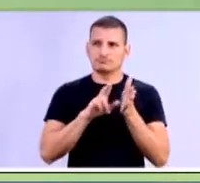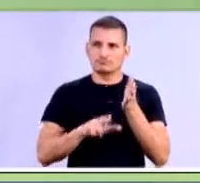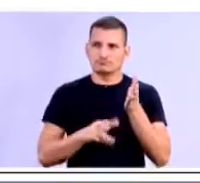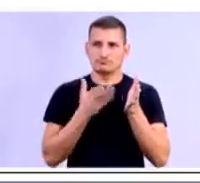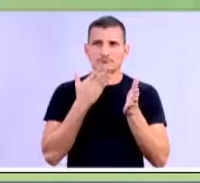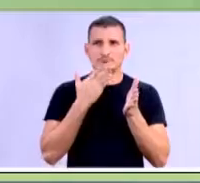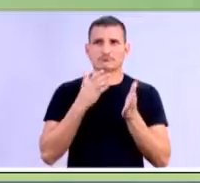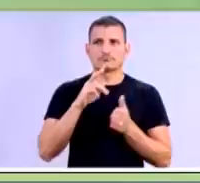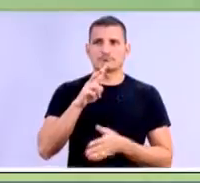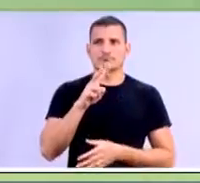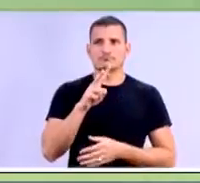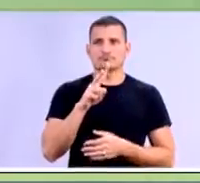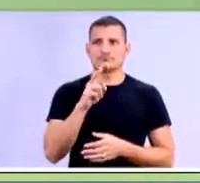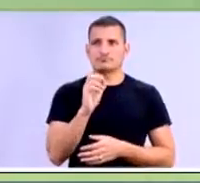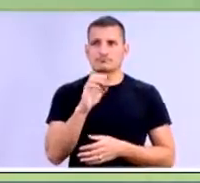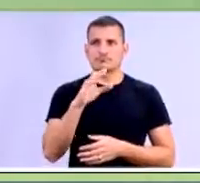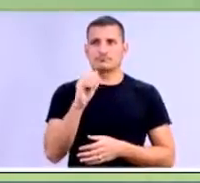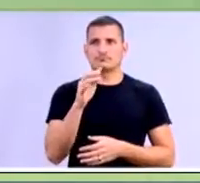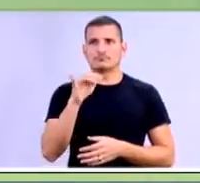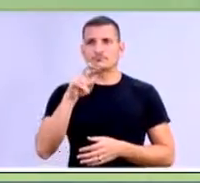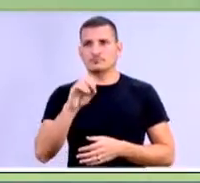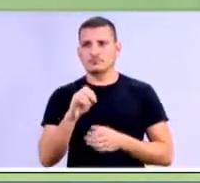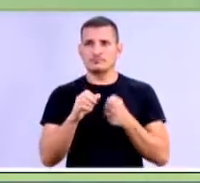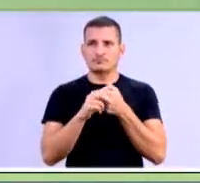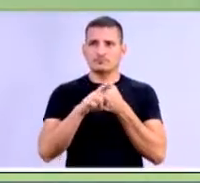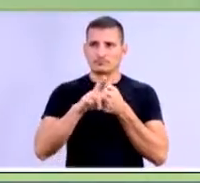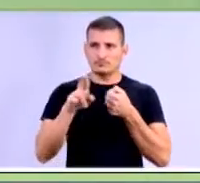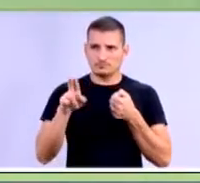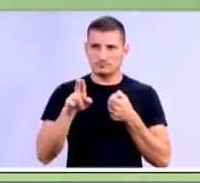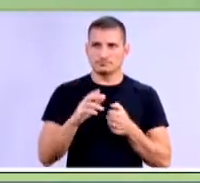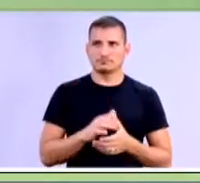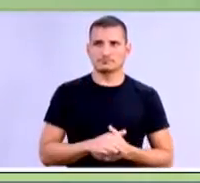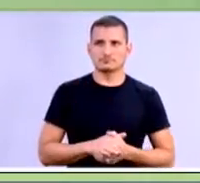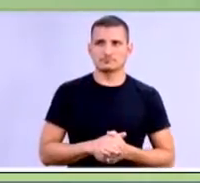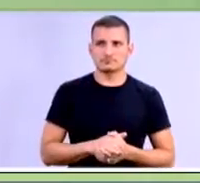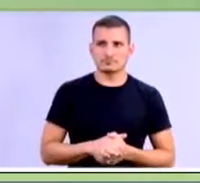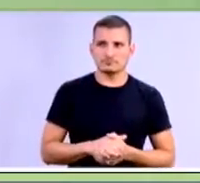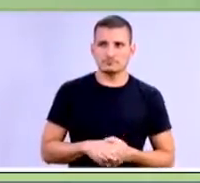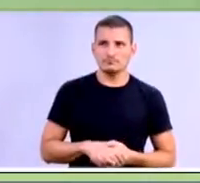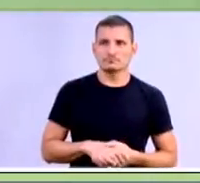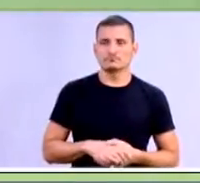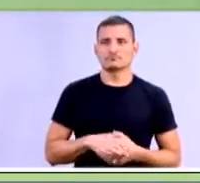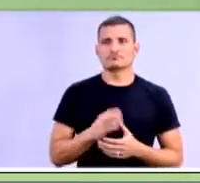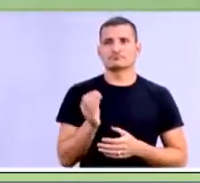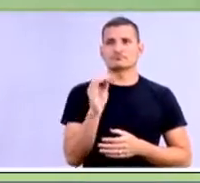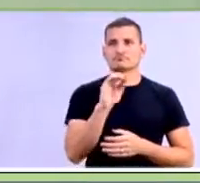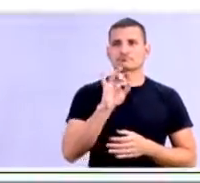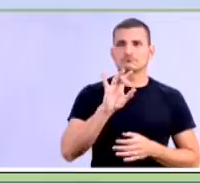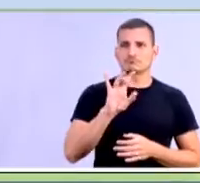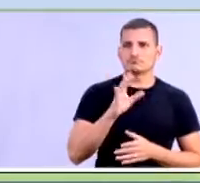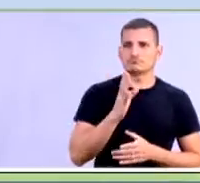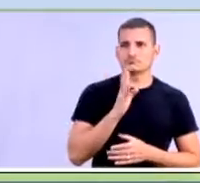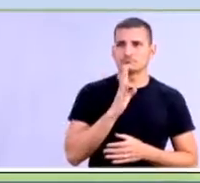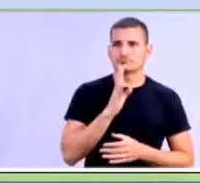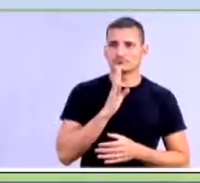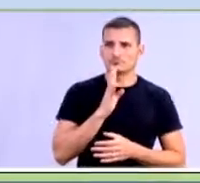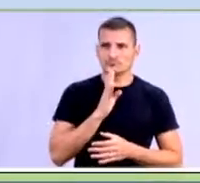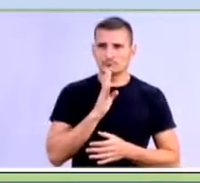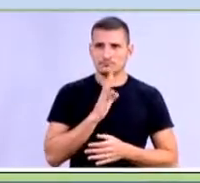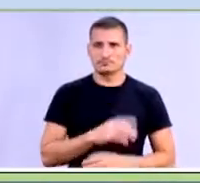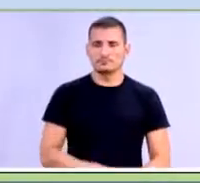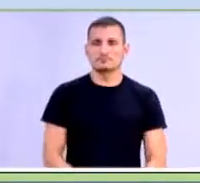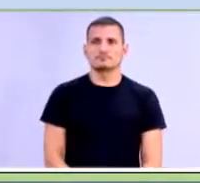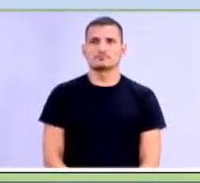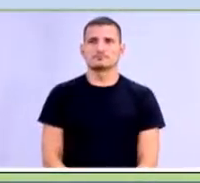tipos de vocativos e de pronomes de tratamento. Nós colocamos aqui a título de conhecimento, tá